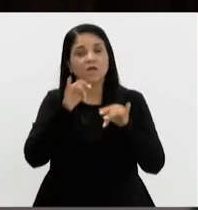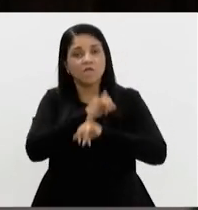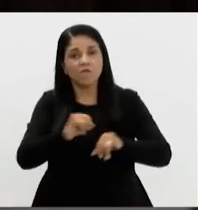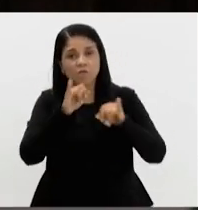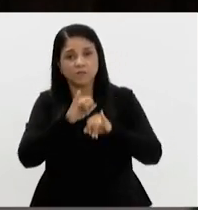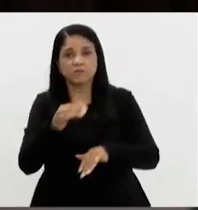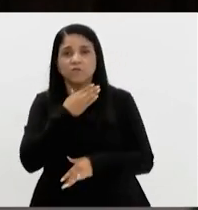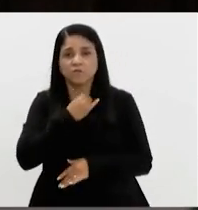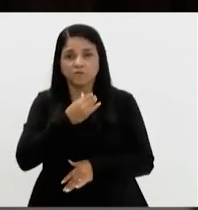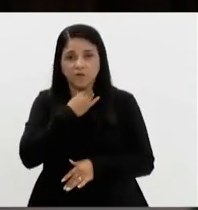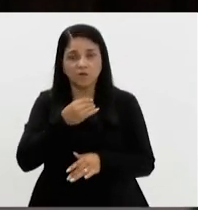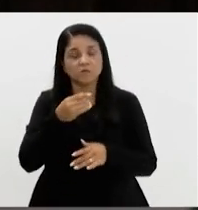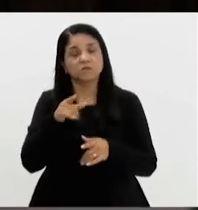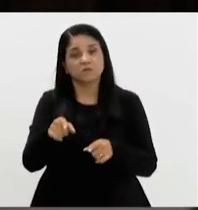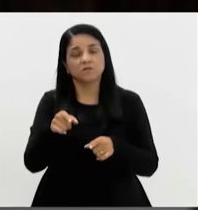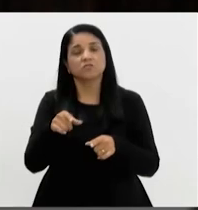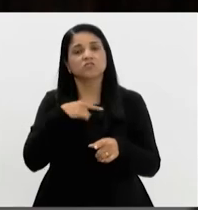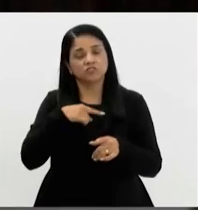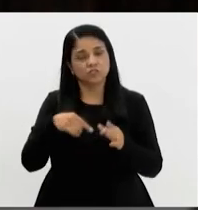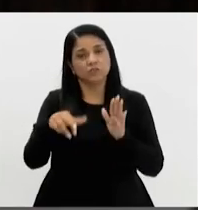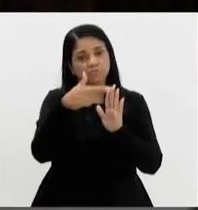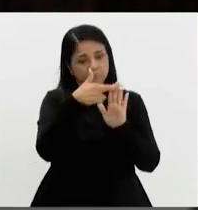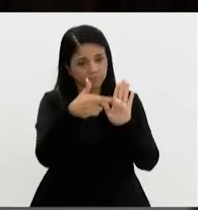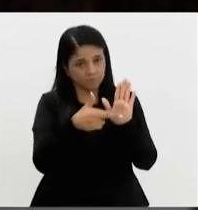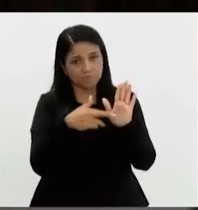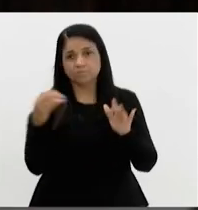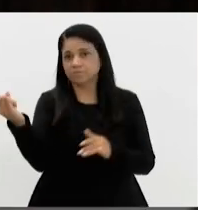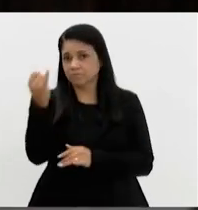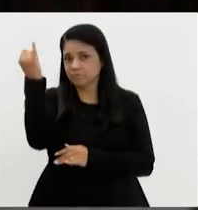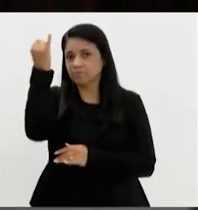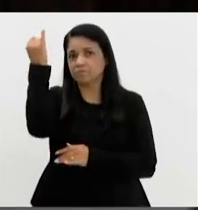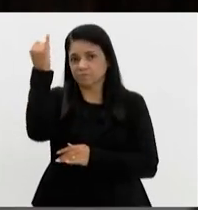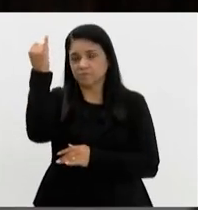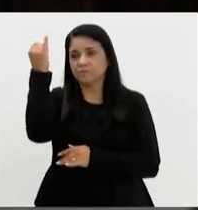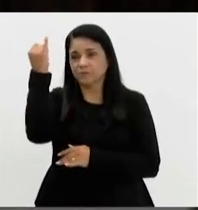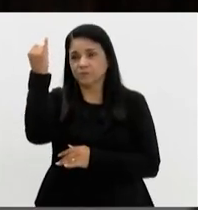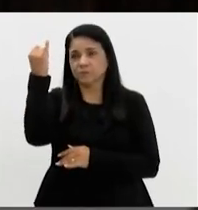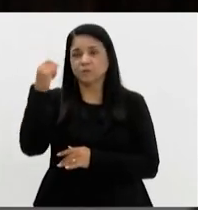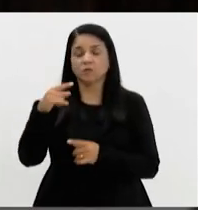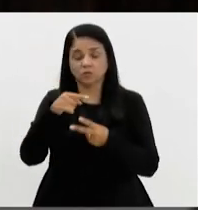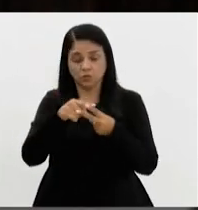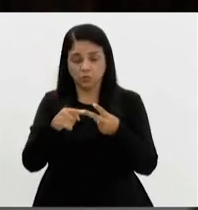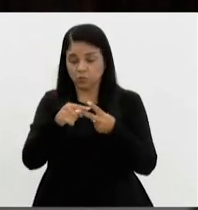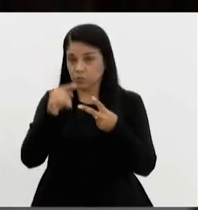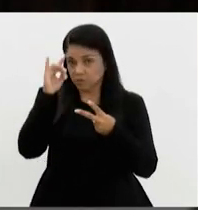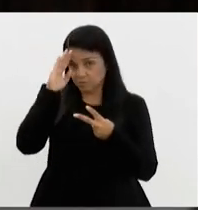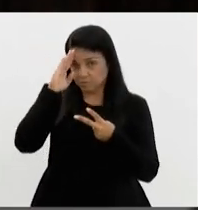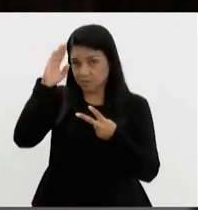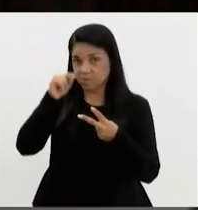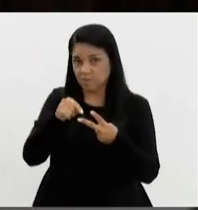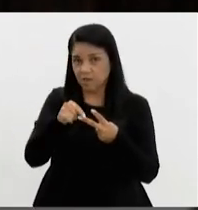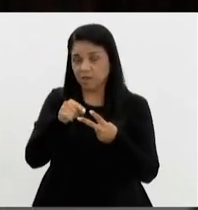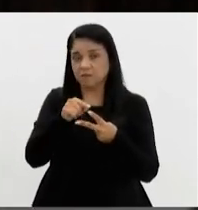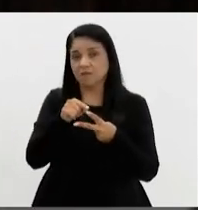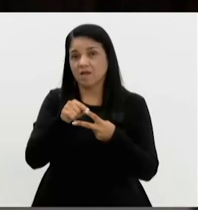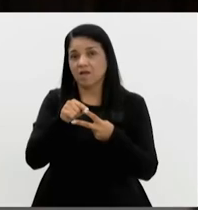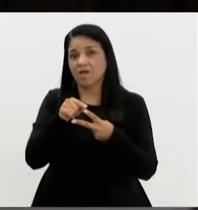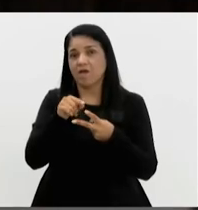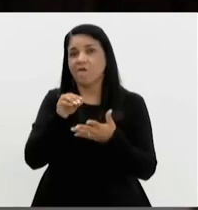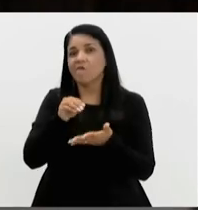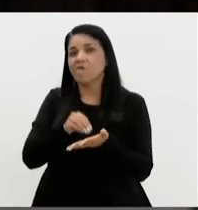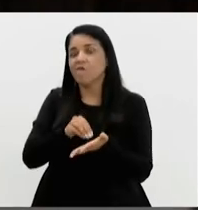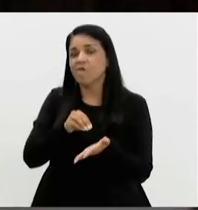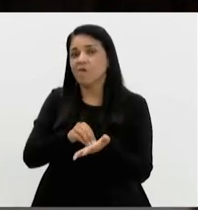eleição que tinha muitas medidas importantes e eu destaco duas que ao meu ver soram mais emblemáticas como a ausência de